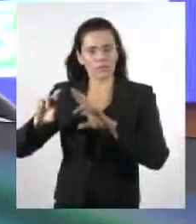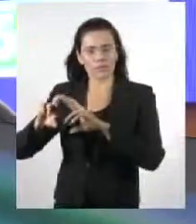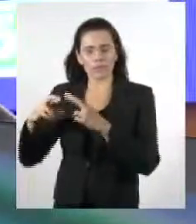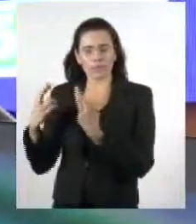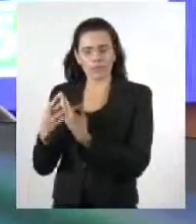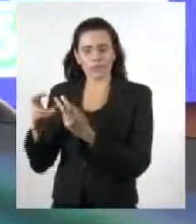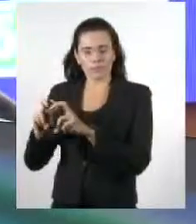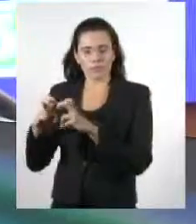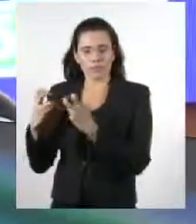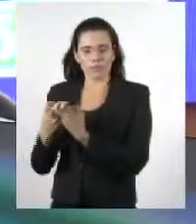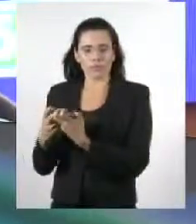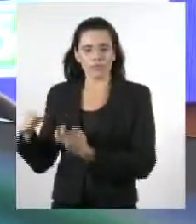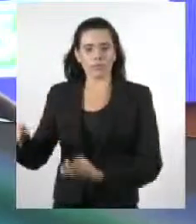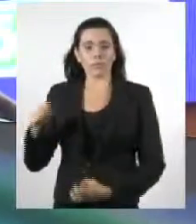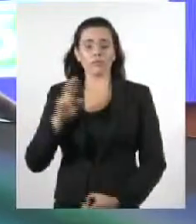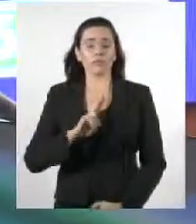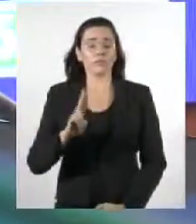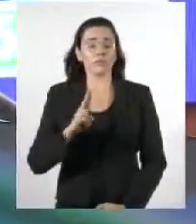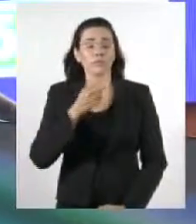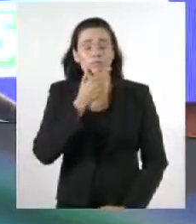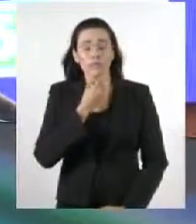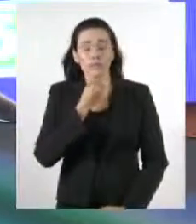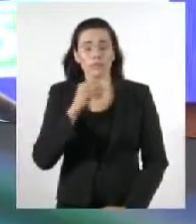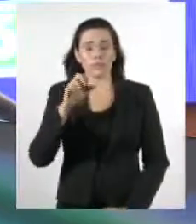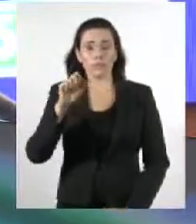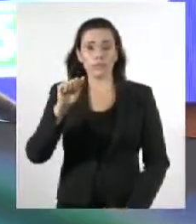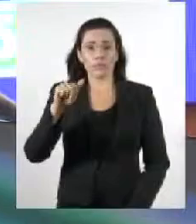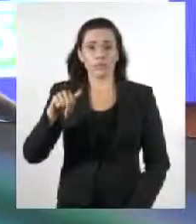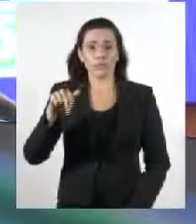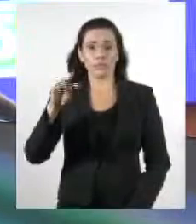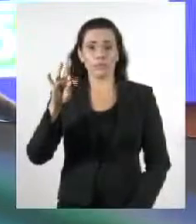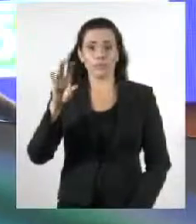Antônio Dino Tavares, que representa